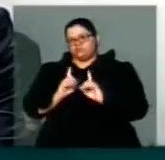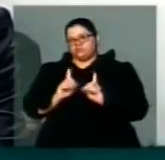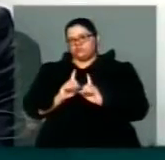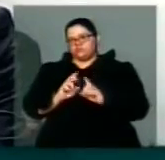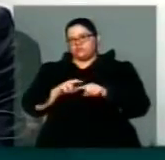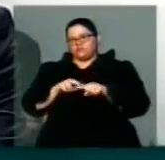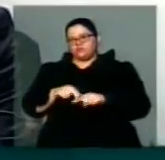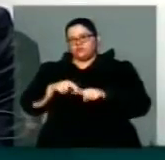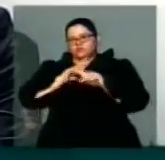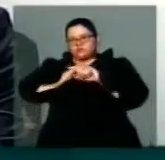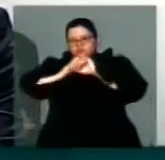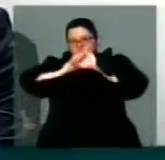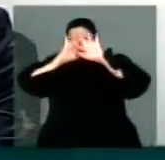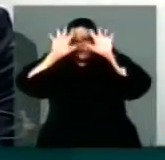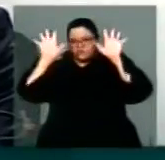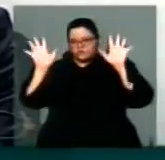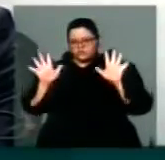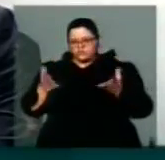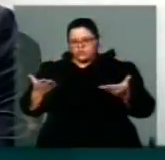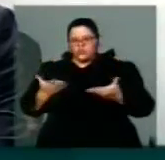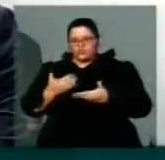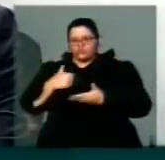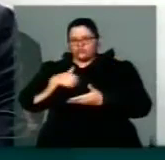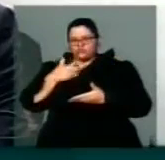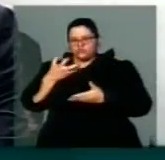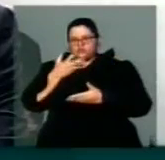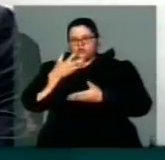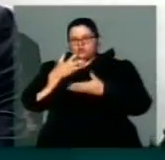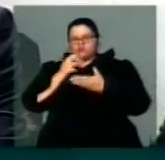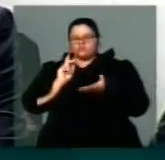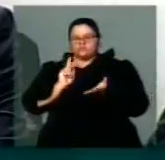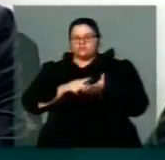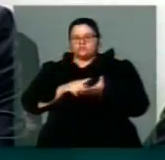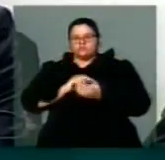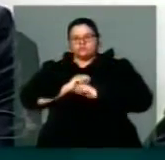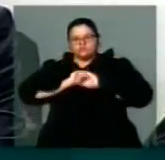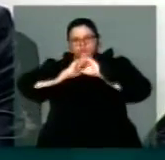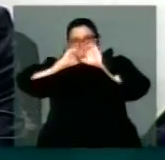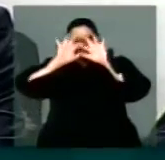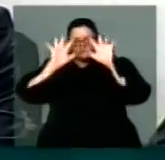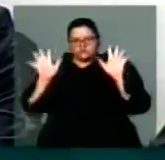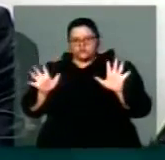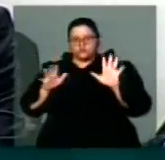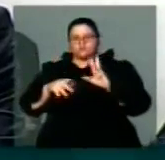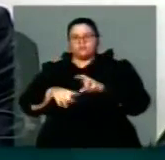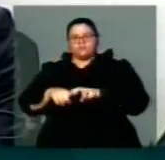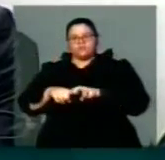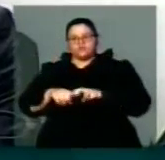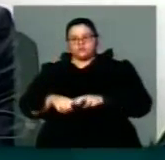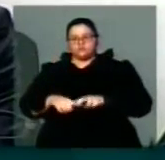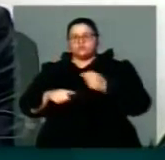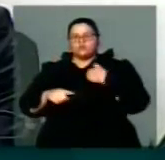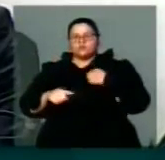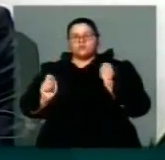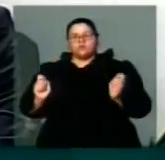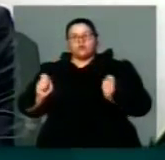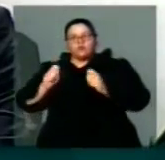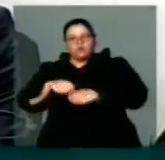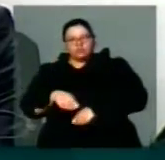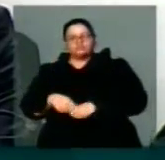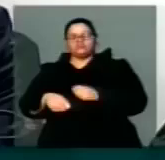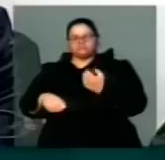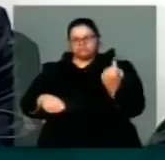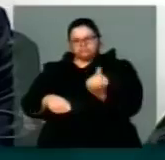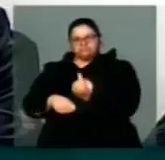fazê-lo. E o fato de eu estar aqui hoje para fazê-lo não impede que eu venha quantas vezes for